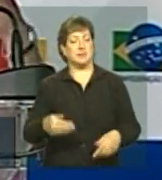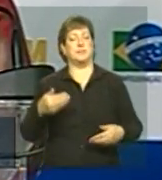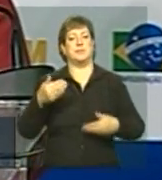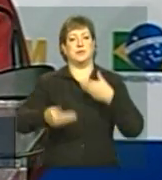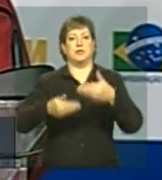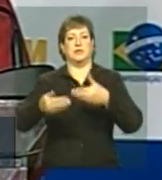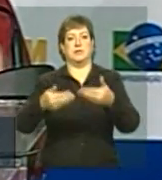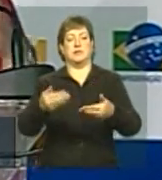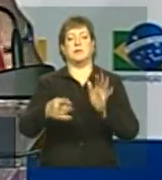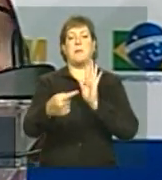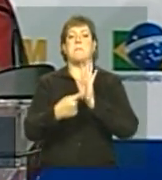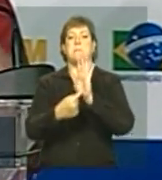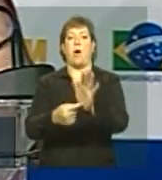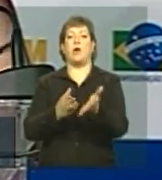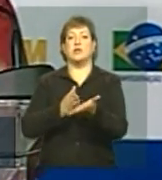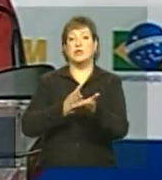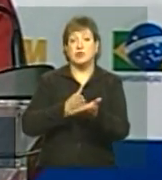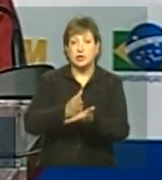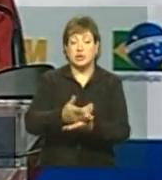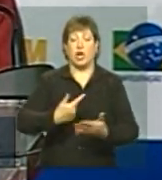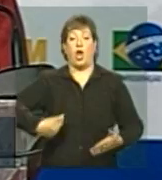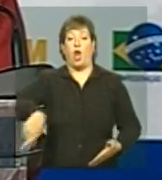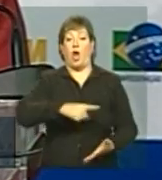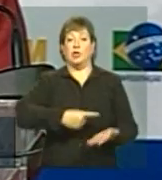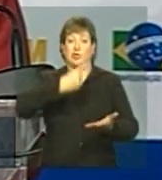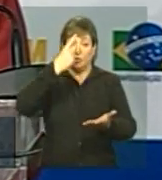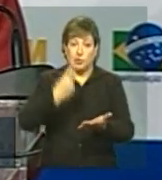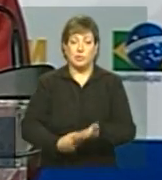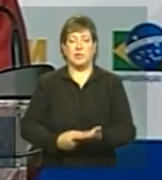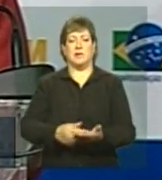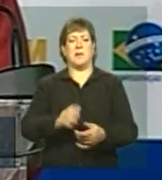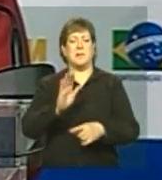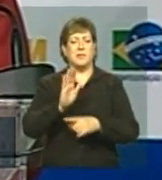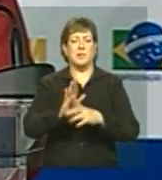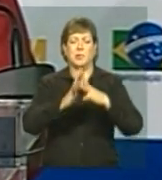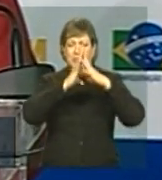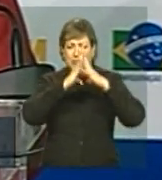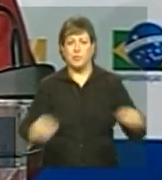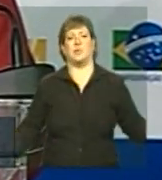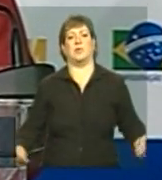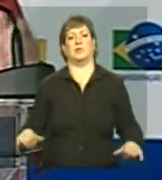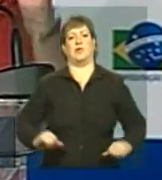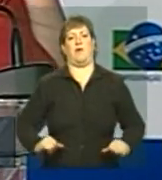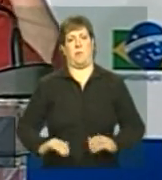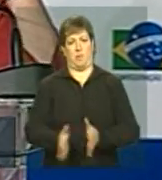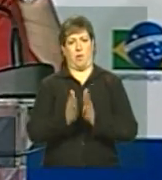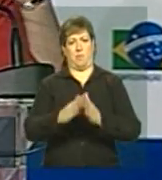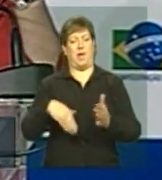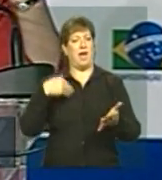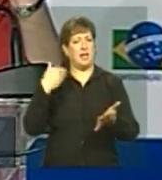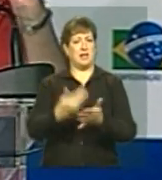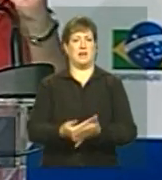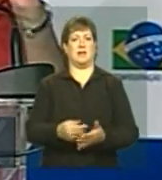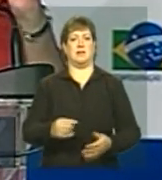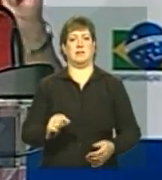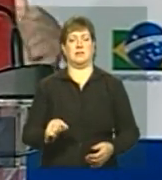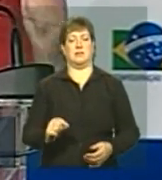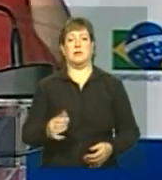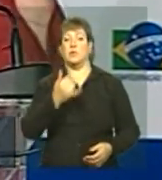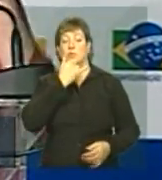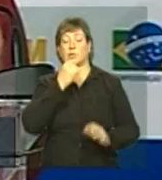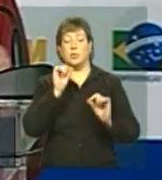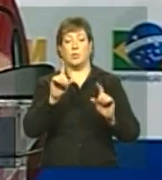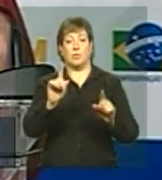na direção do nosso compromisso de erradicar a pobreza até a pobreza não,